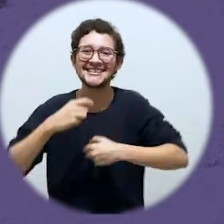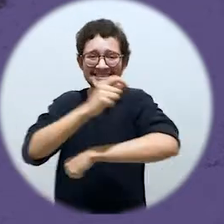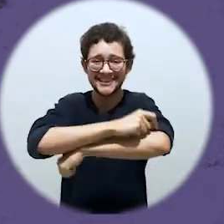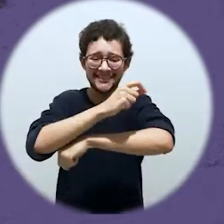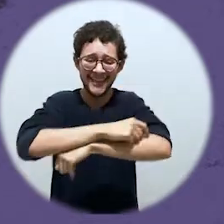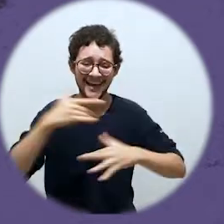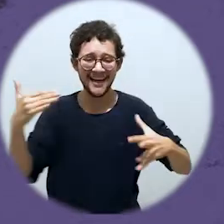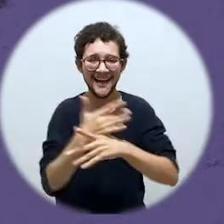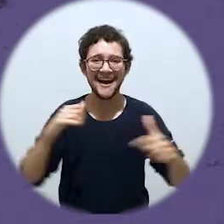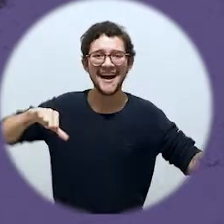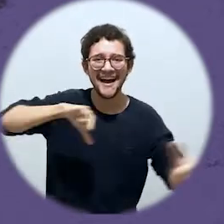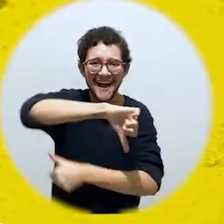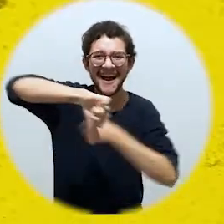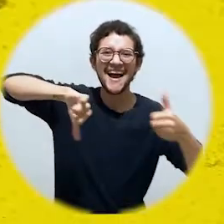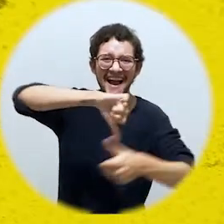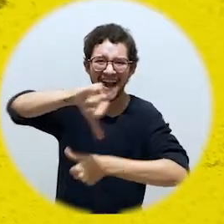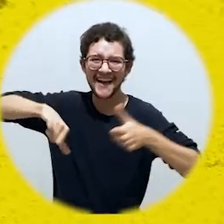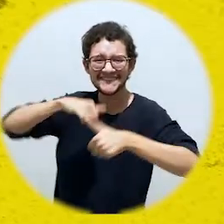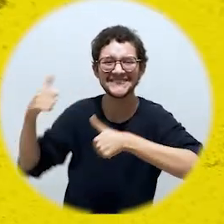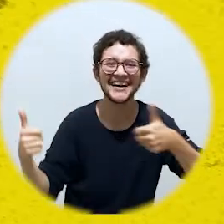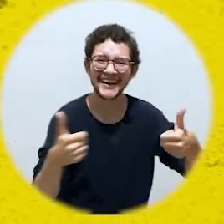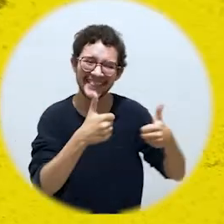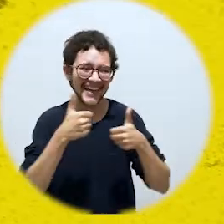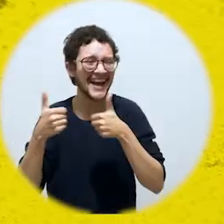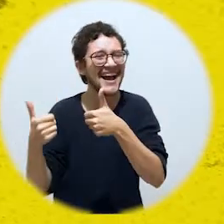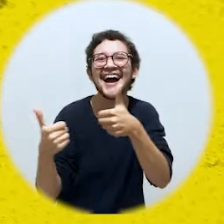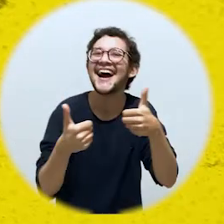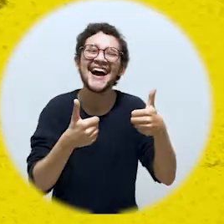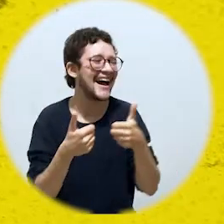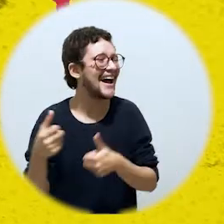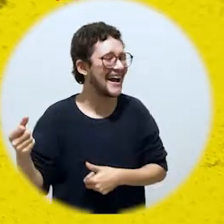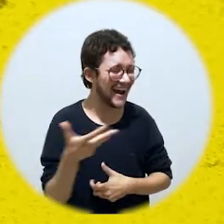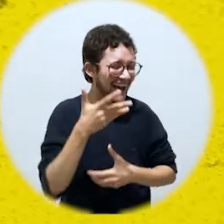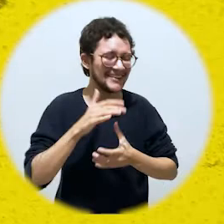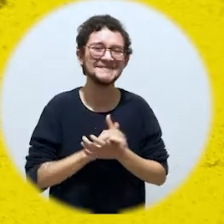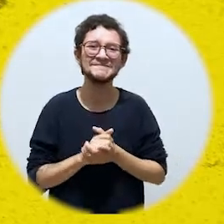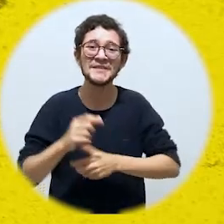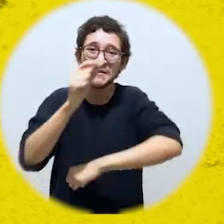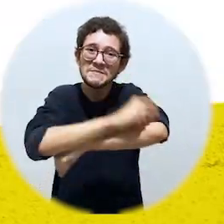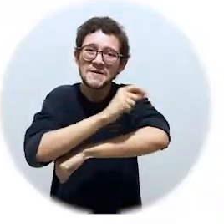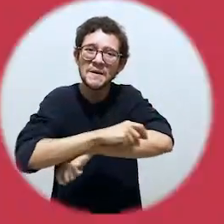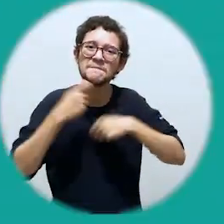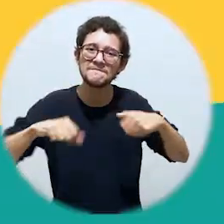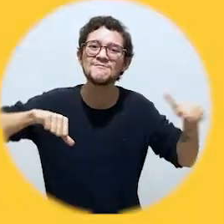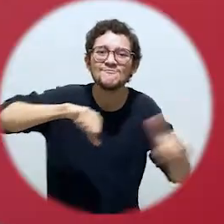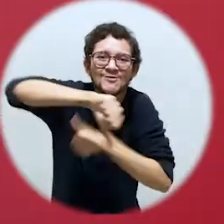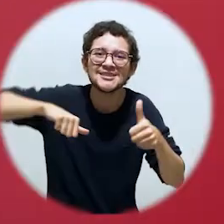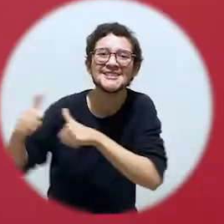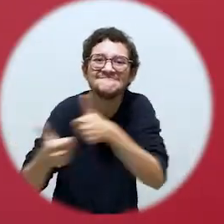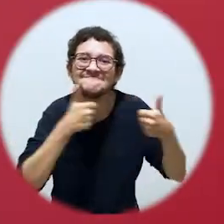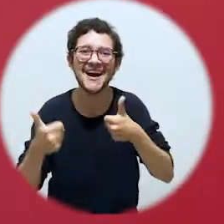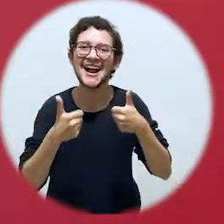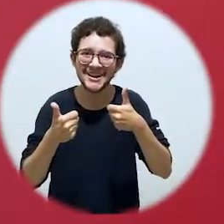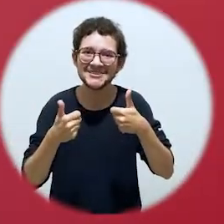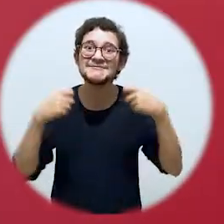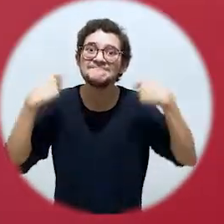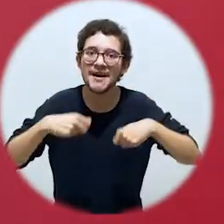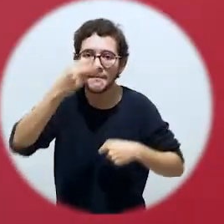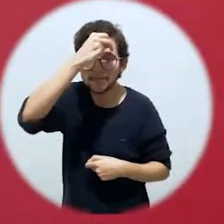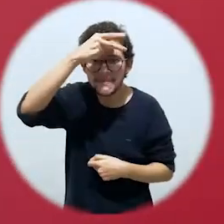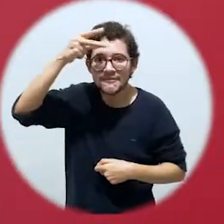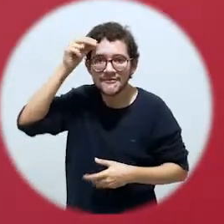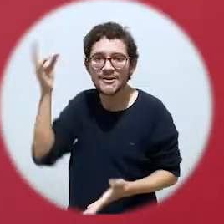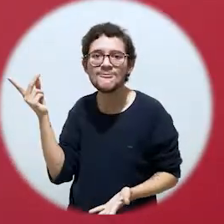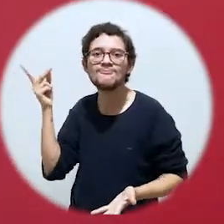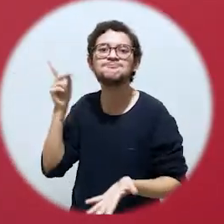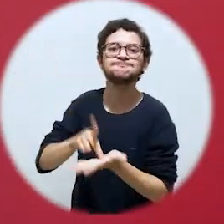seu coração. Nossa cidade vai ser limpa. Mossoró precisa mudar pra